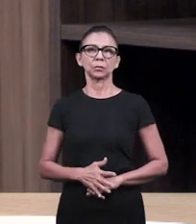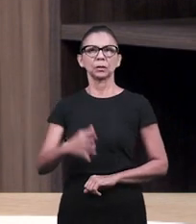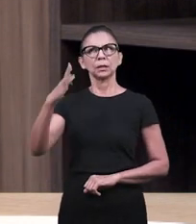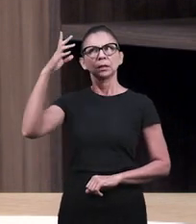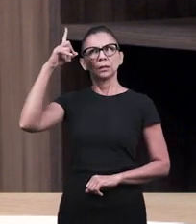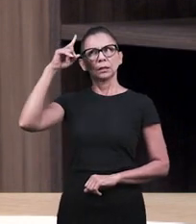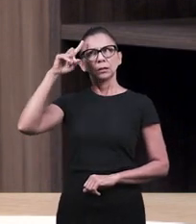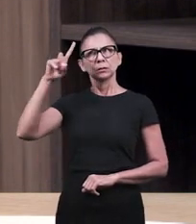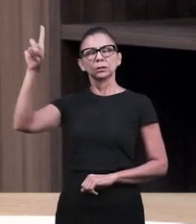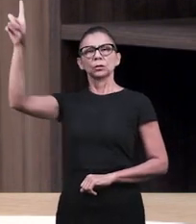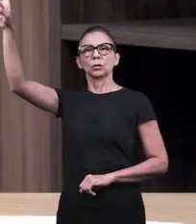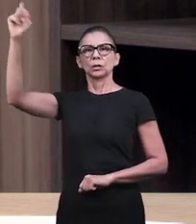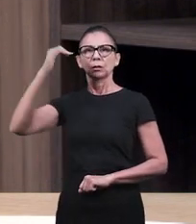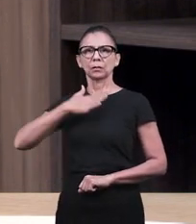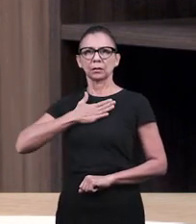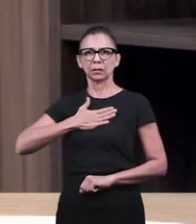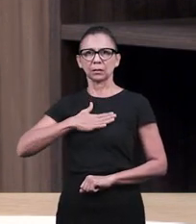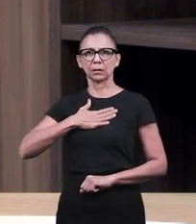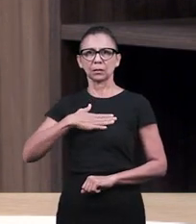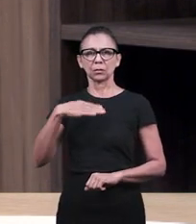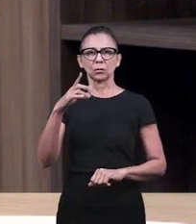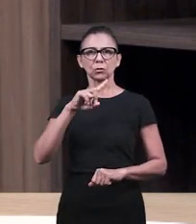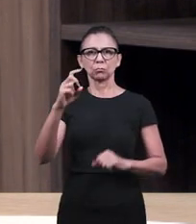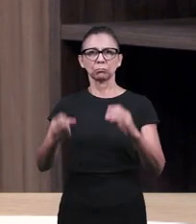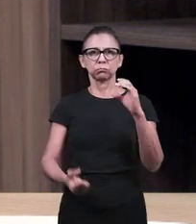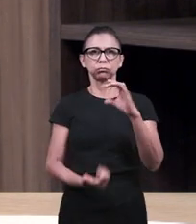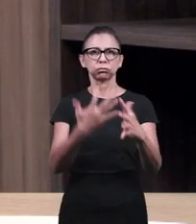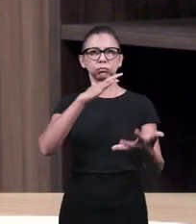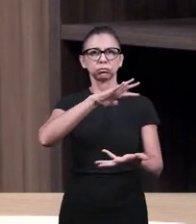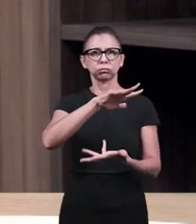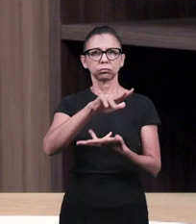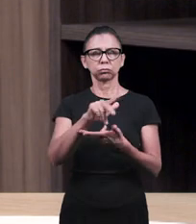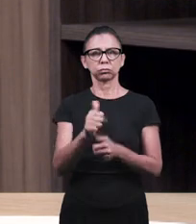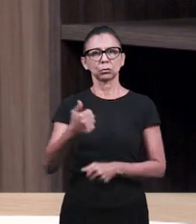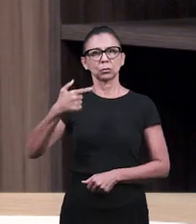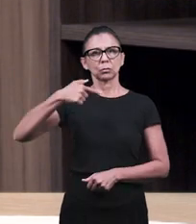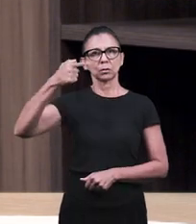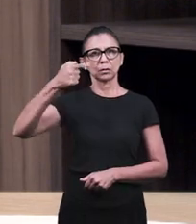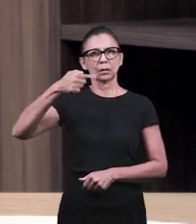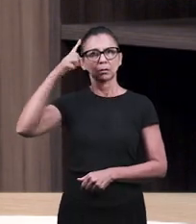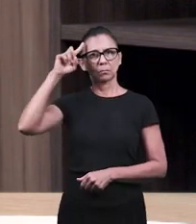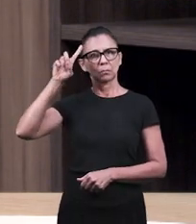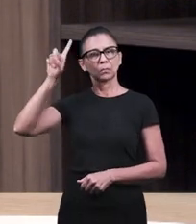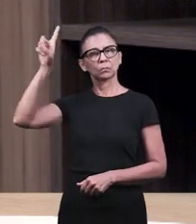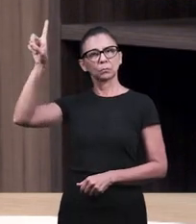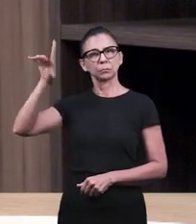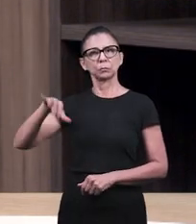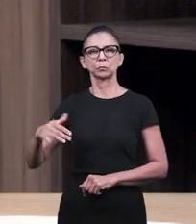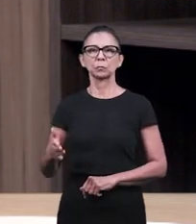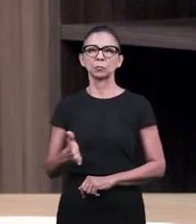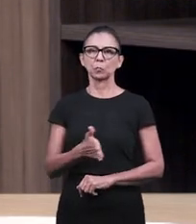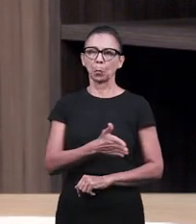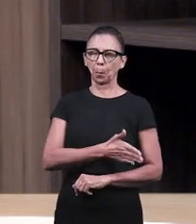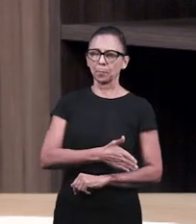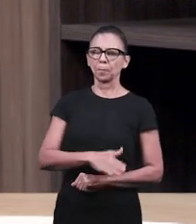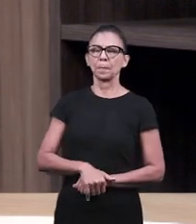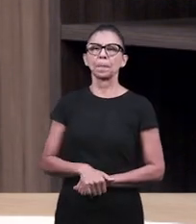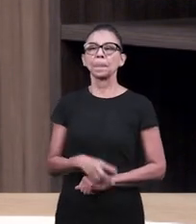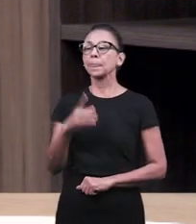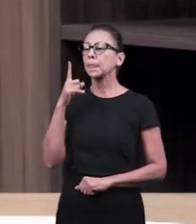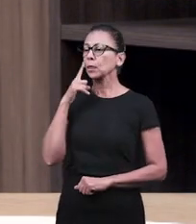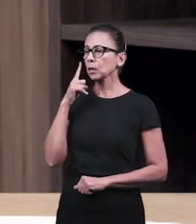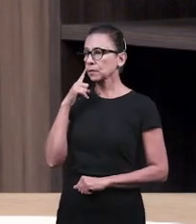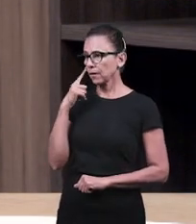Deus de todas as suas obras no sétimo dia. Pastor Antônio Carlos, nós viemos